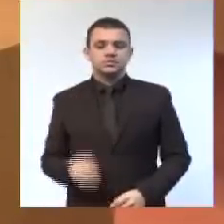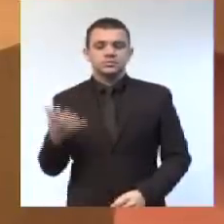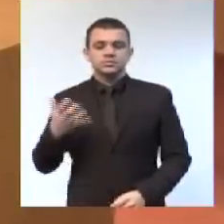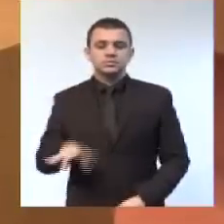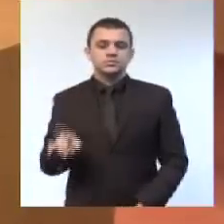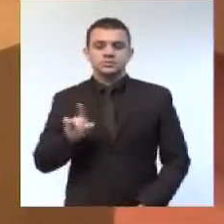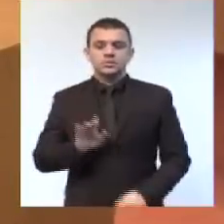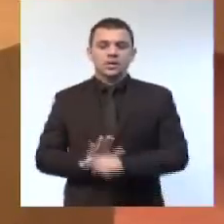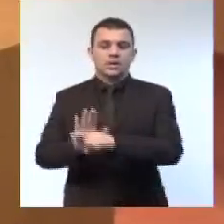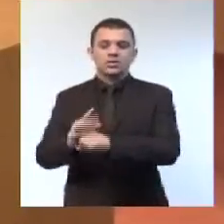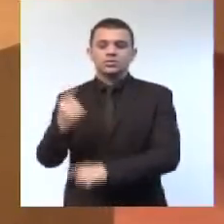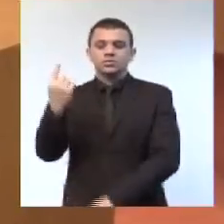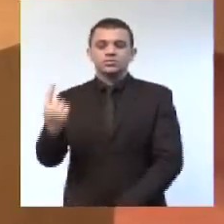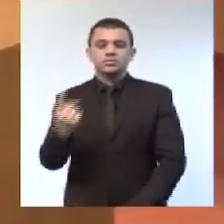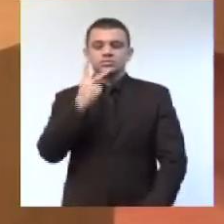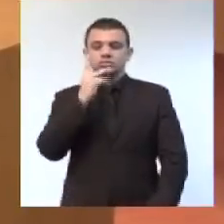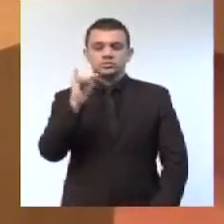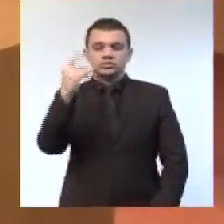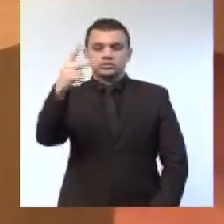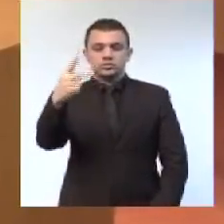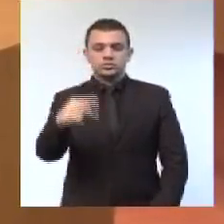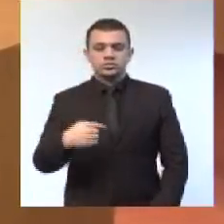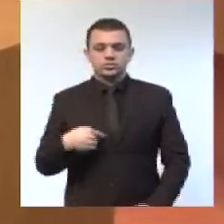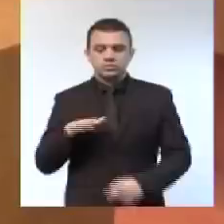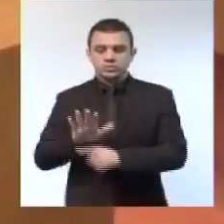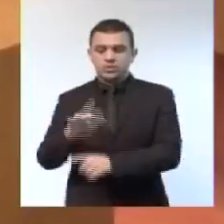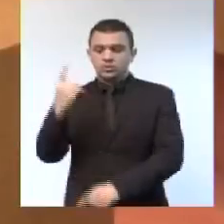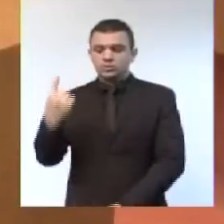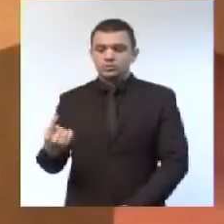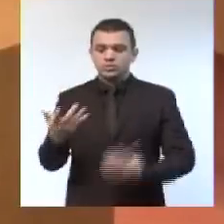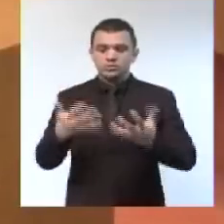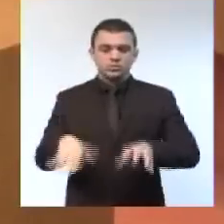apenas para o seu pai. Para o seu pai.